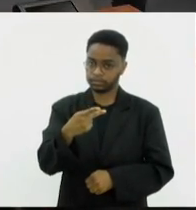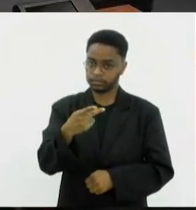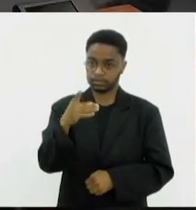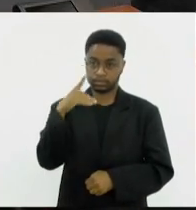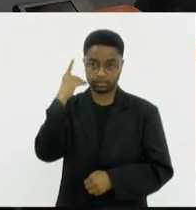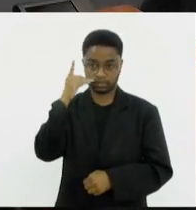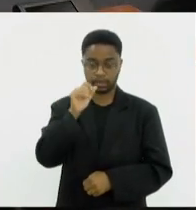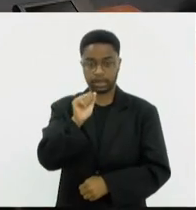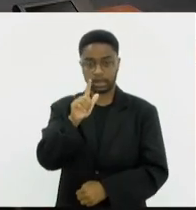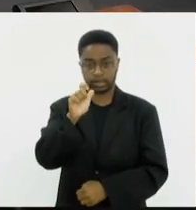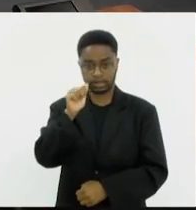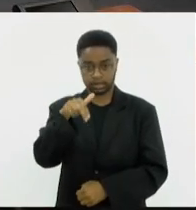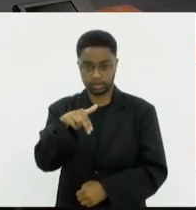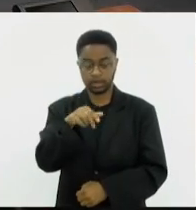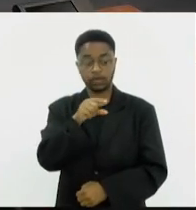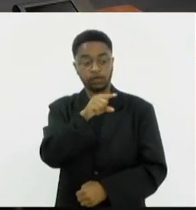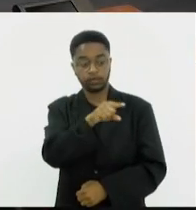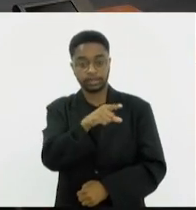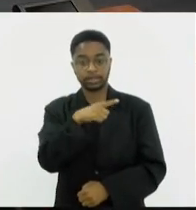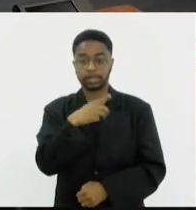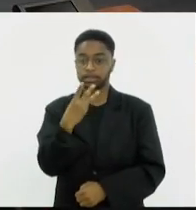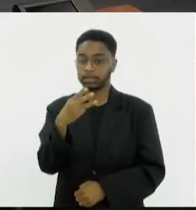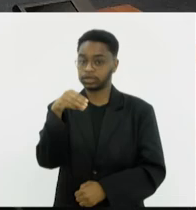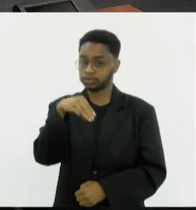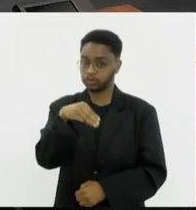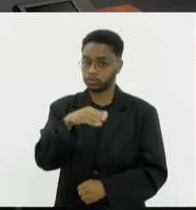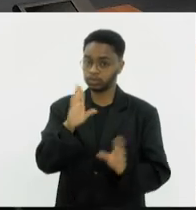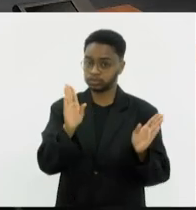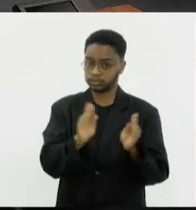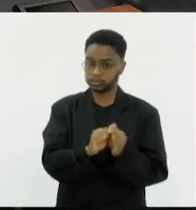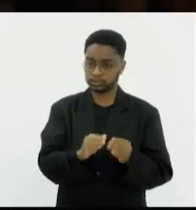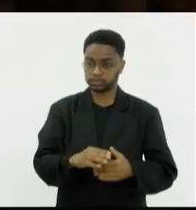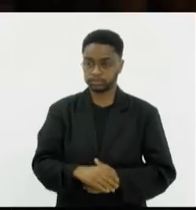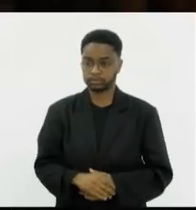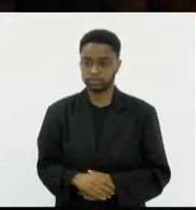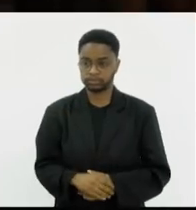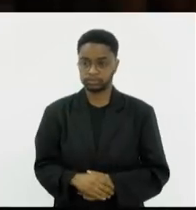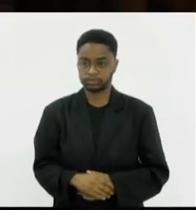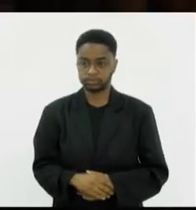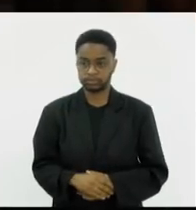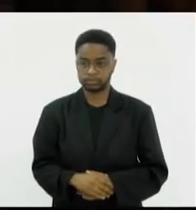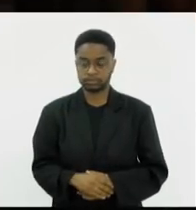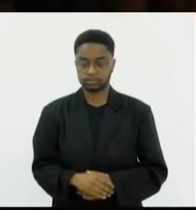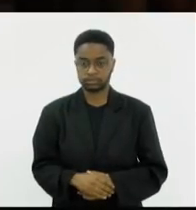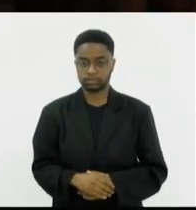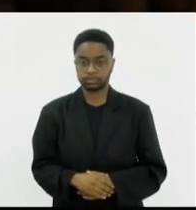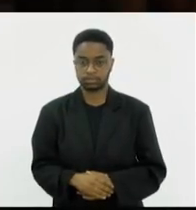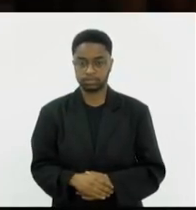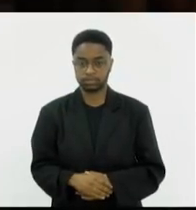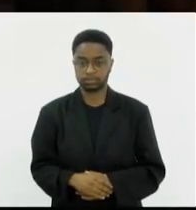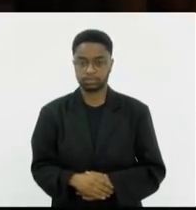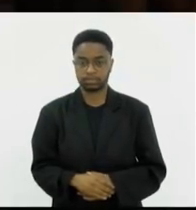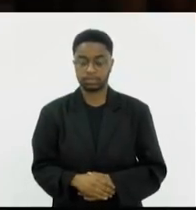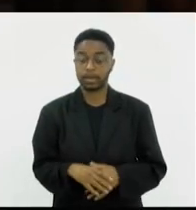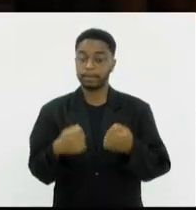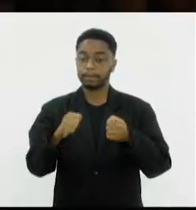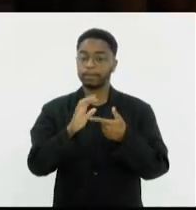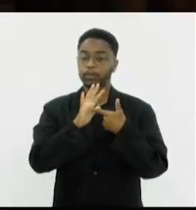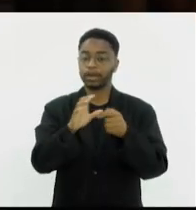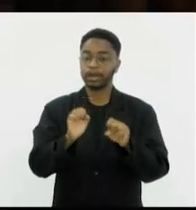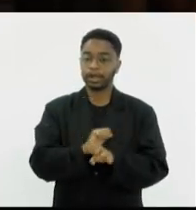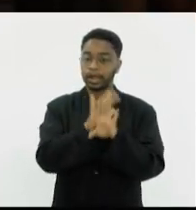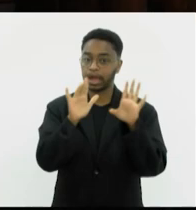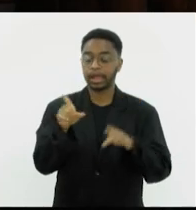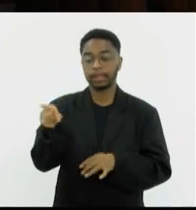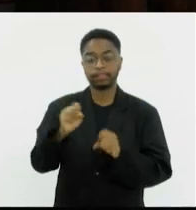Deputado Alan Lopes, Vossa Excelência tem 3 minutos para concluir, por favor. Obrigado, deputado. Tem que ficar claro,